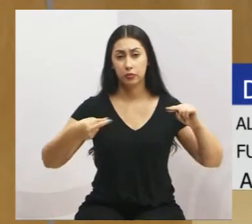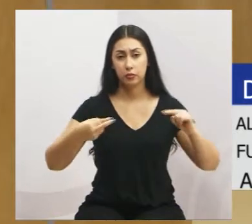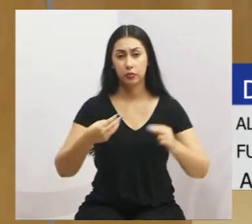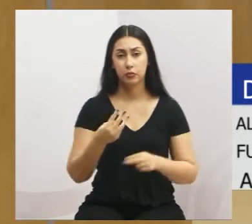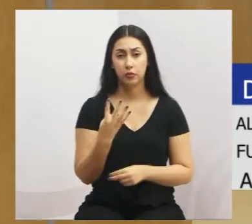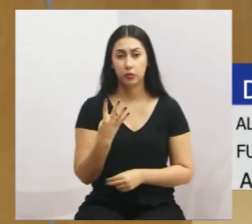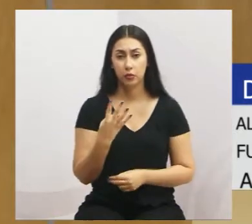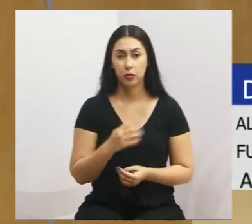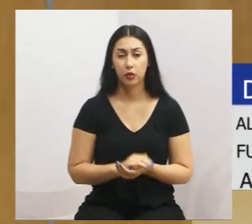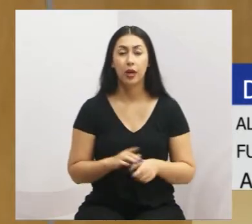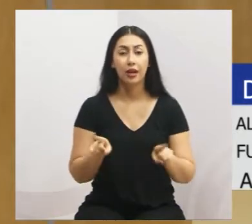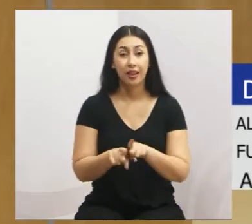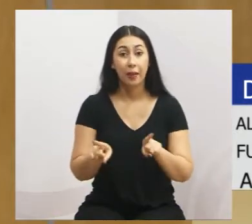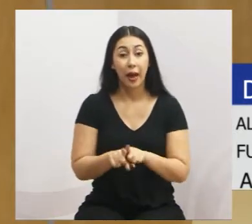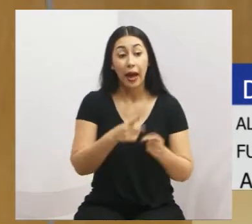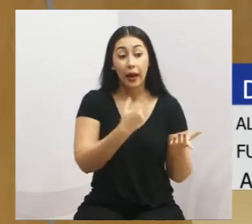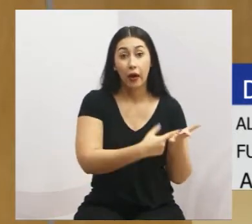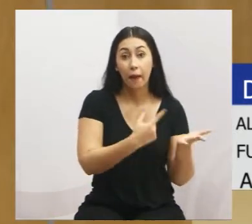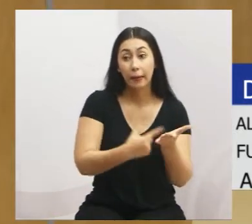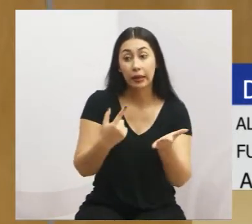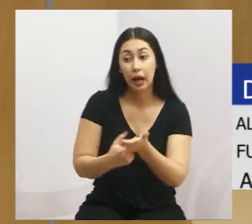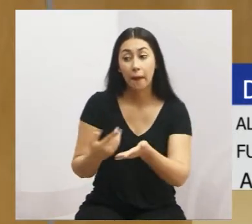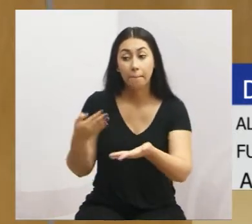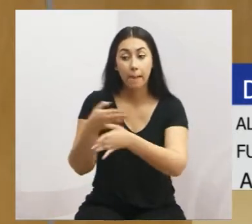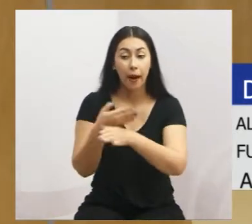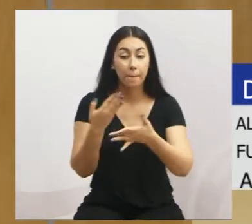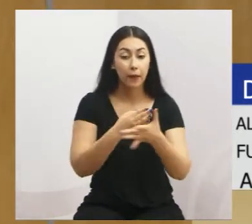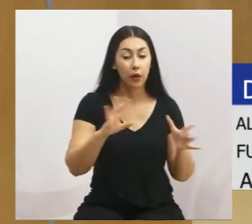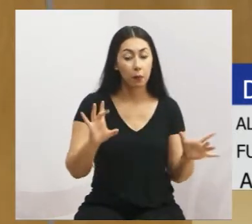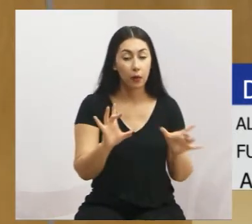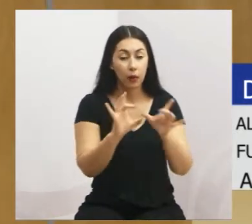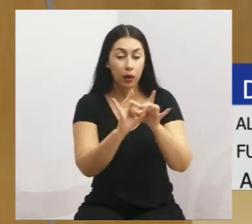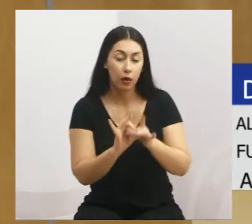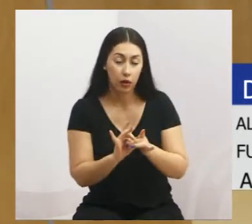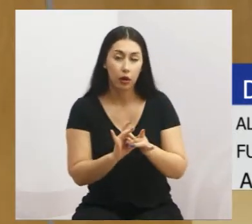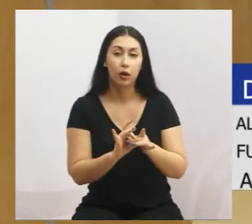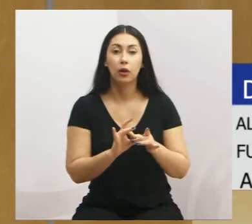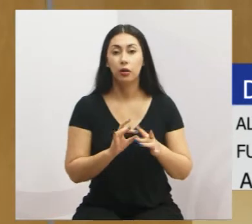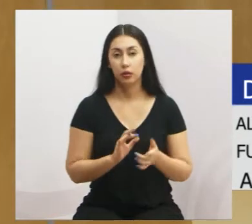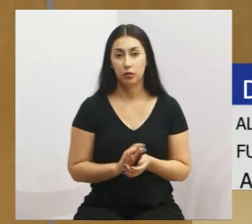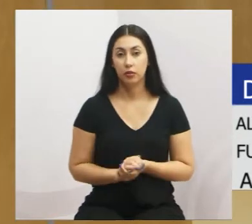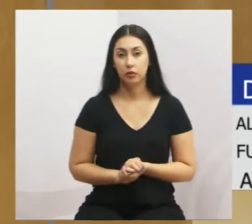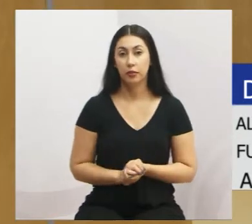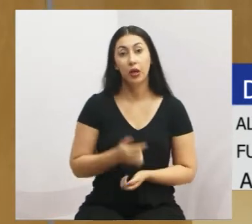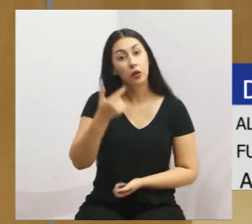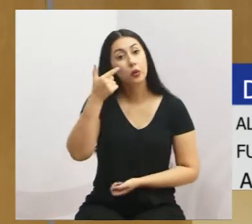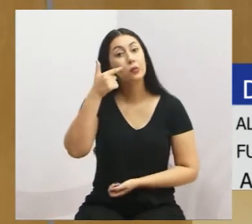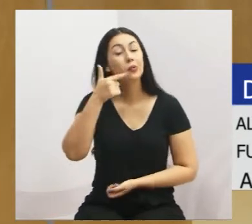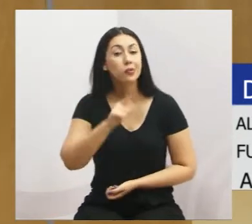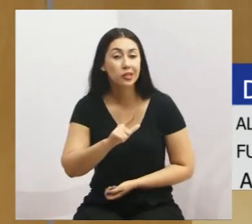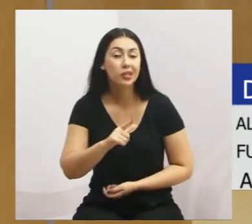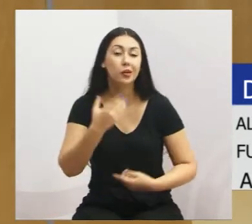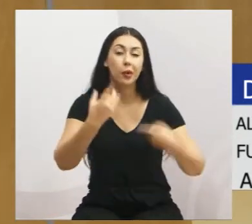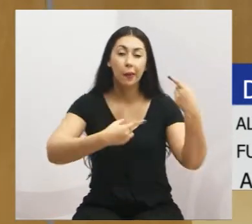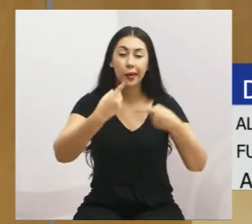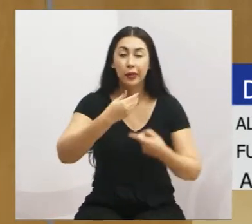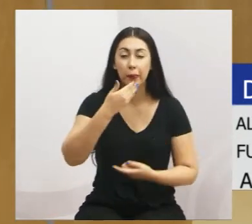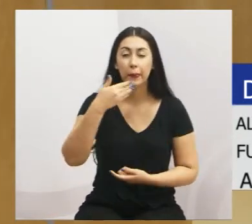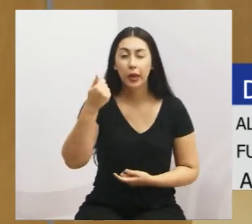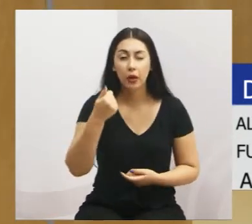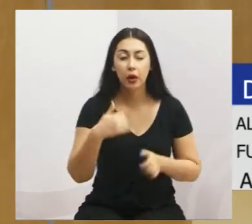Articular convênios, parcerias, termos com instituições e centros tecnológicos para subsidiar a Política Municipal de